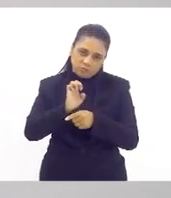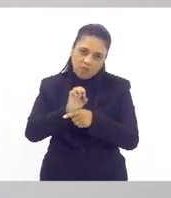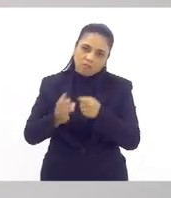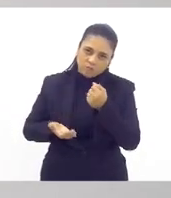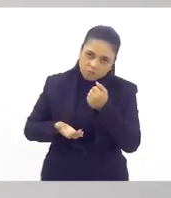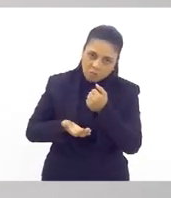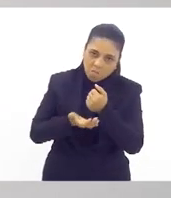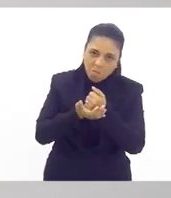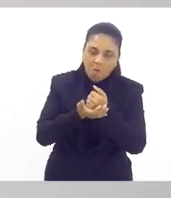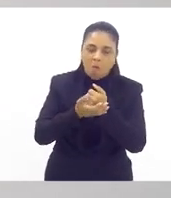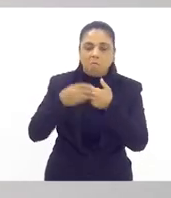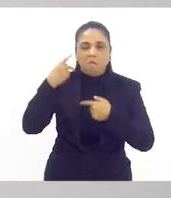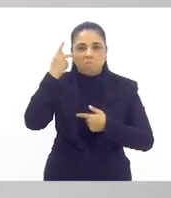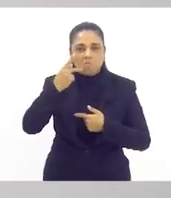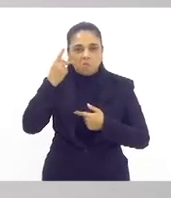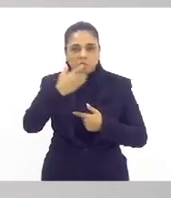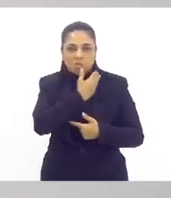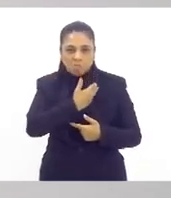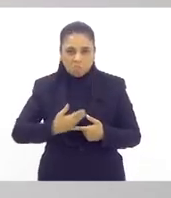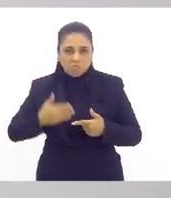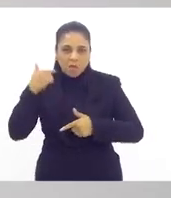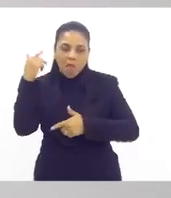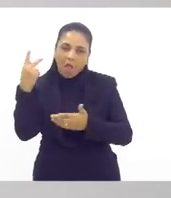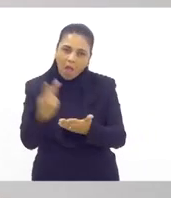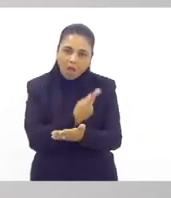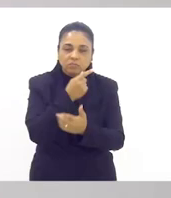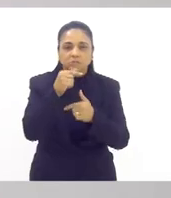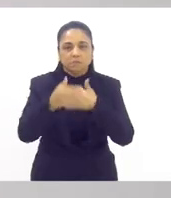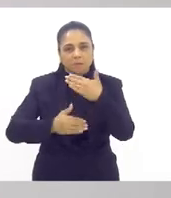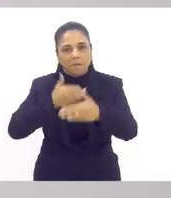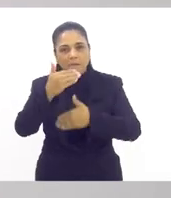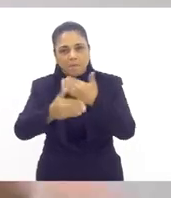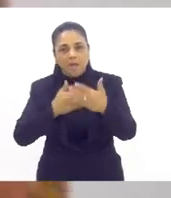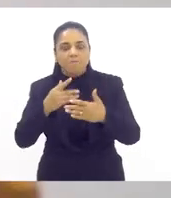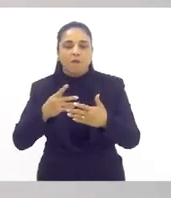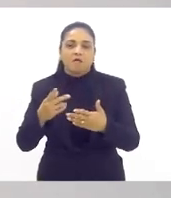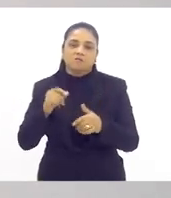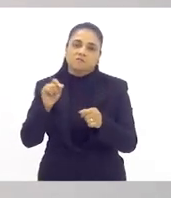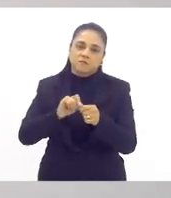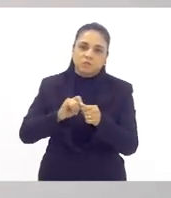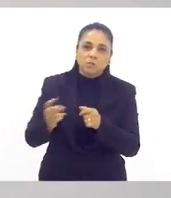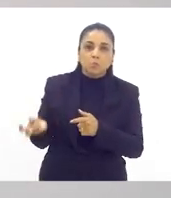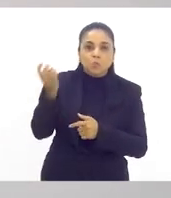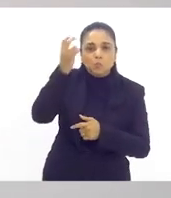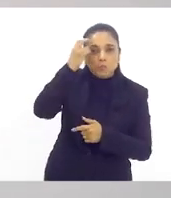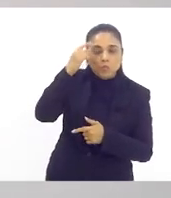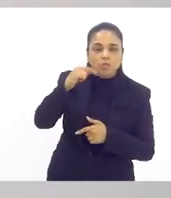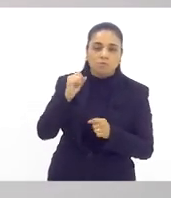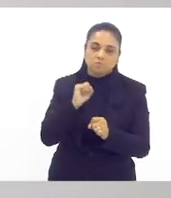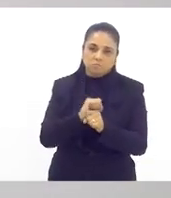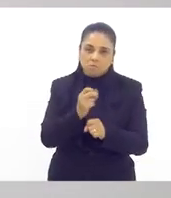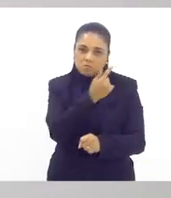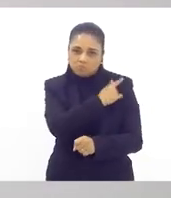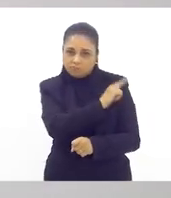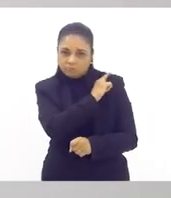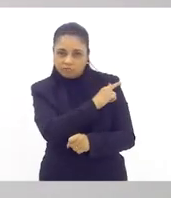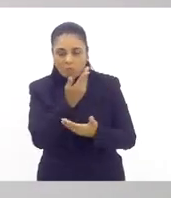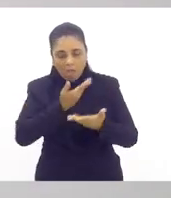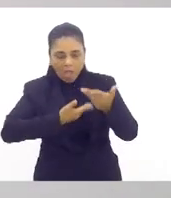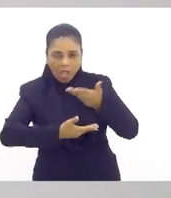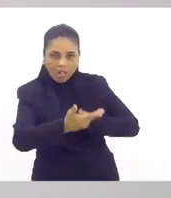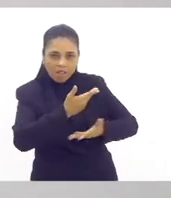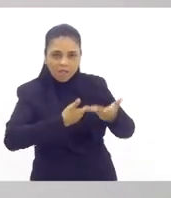também as suas políticas públicas acontecer mas especialmente ao fazedor de cultura que espera da gestão pública uma relação